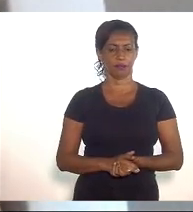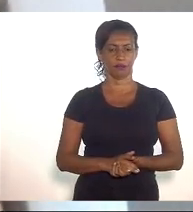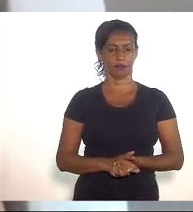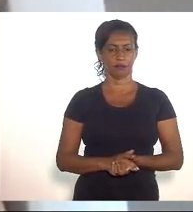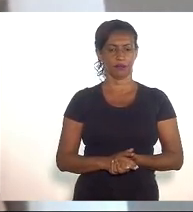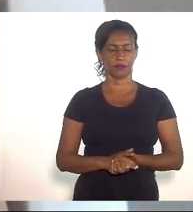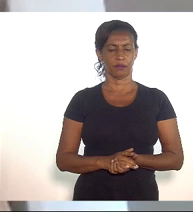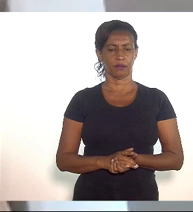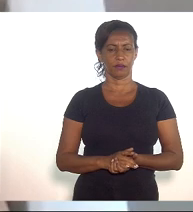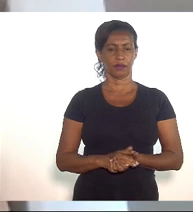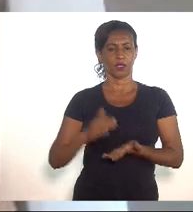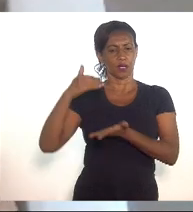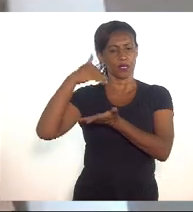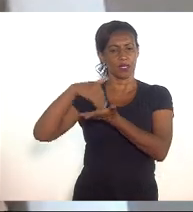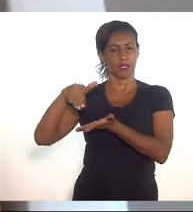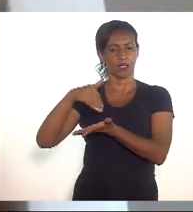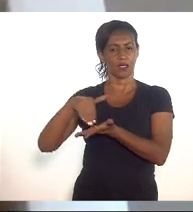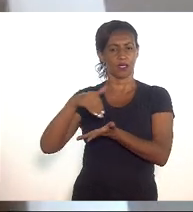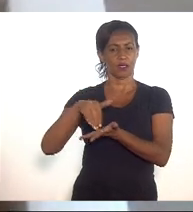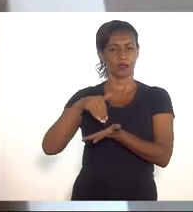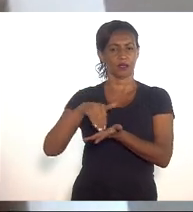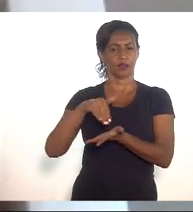do papel das secretarias